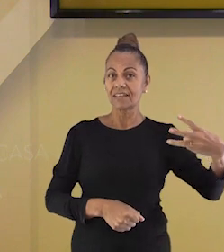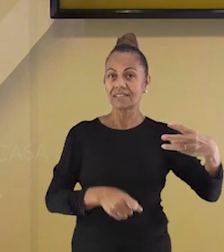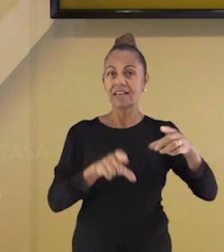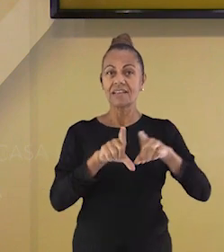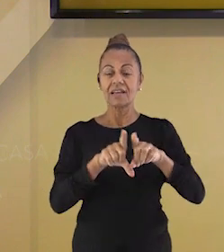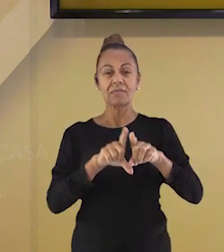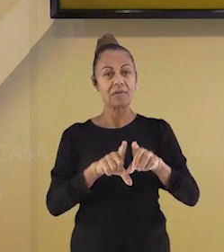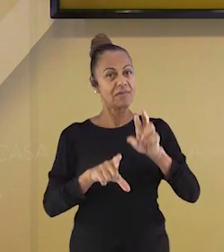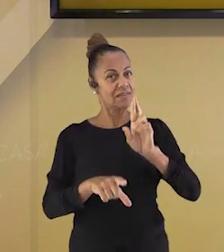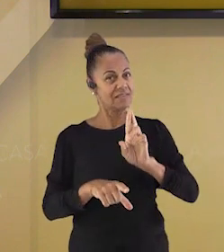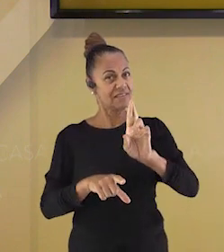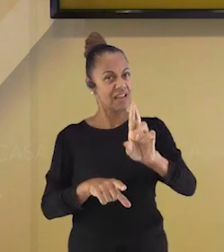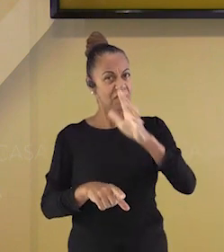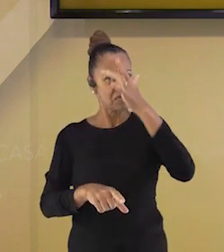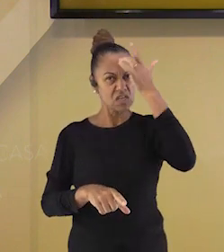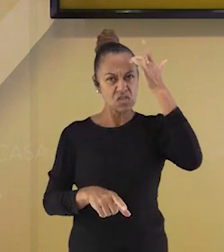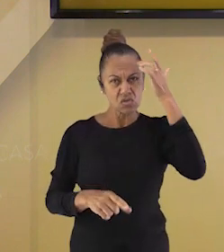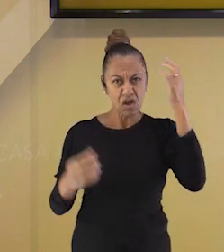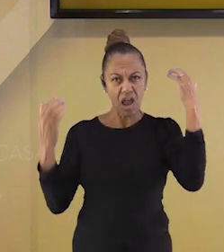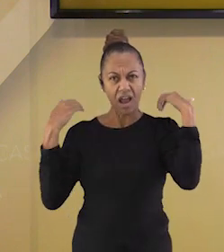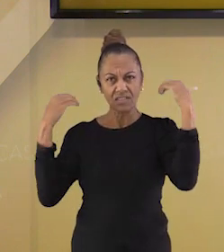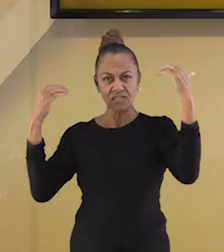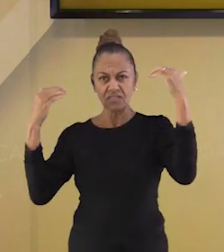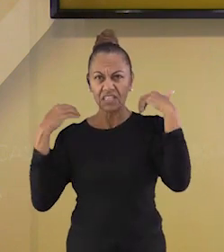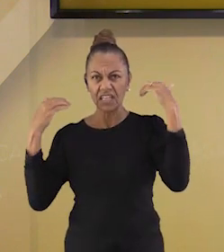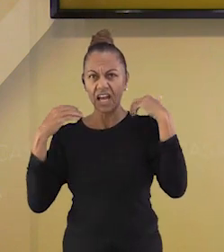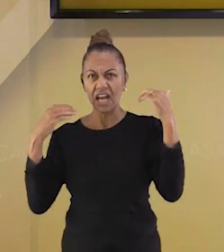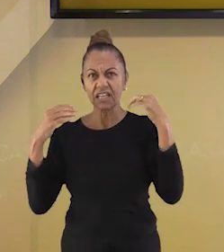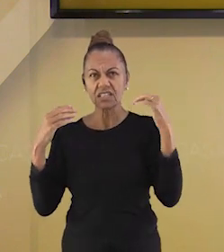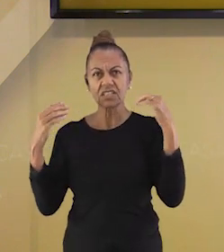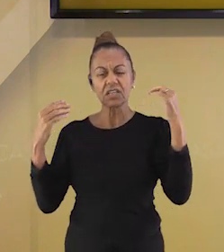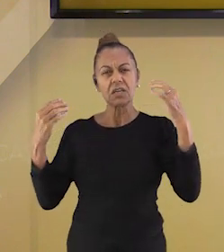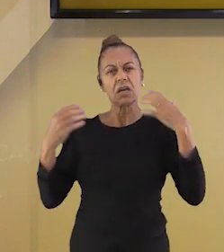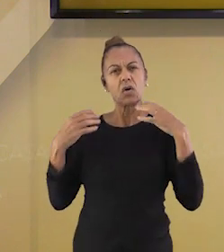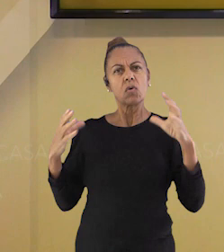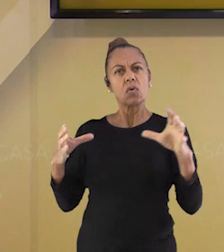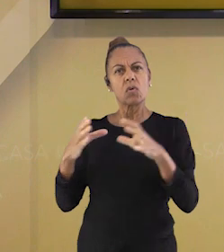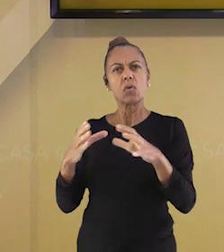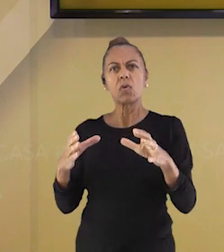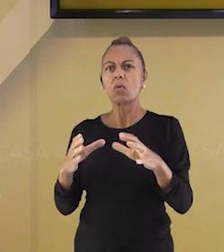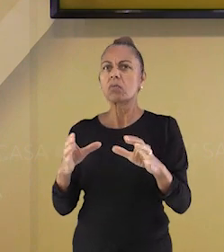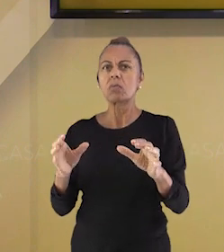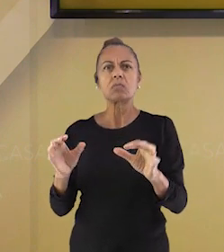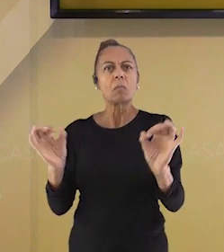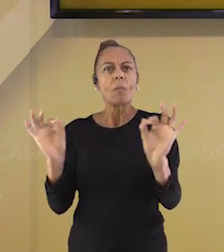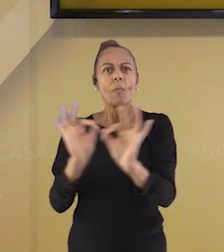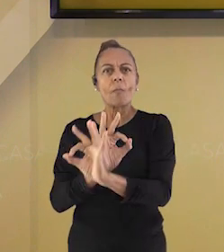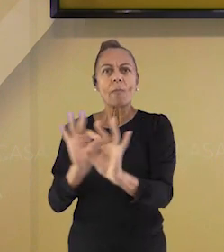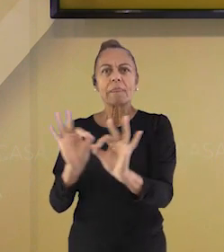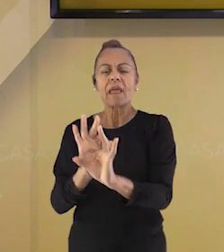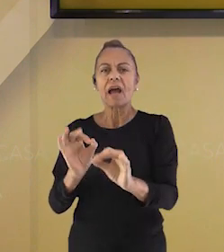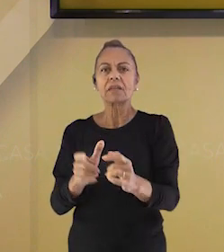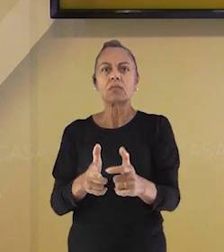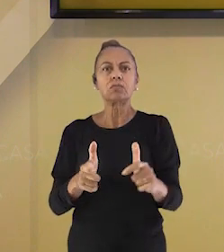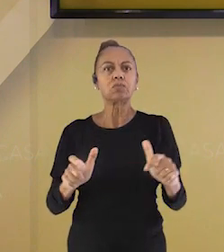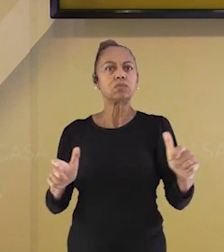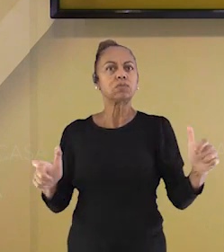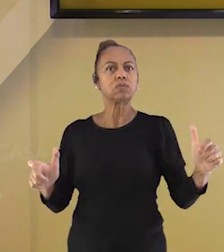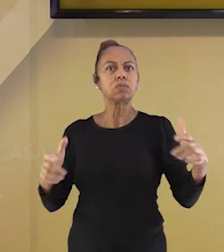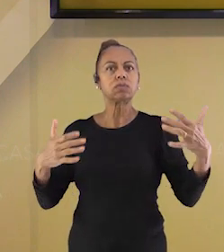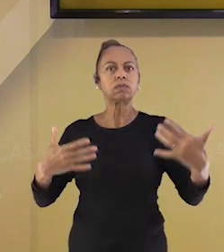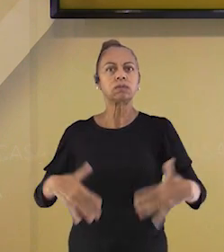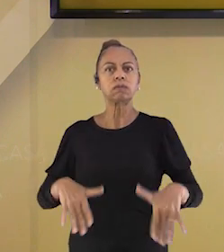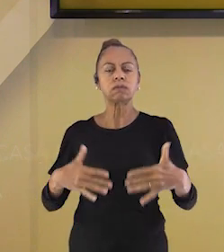o resultado de pessoas que não praticavam nenhuma atividade física na época é impressionante.